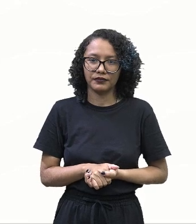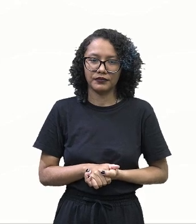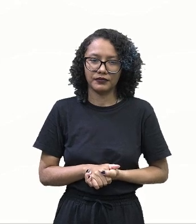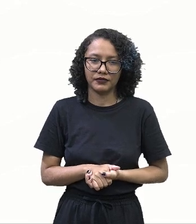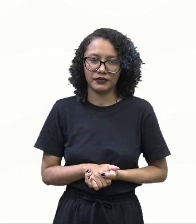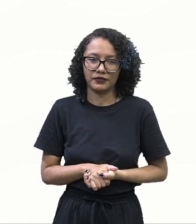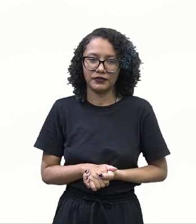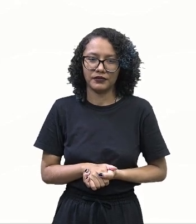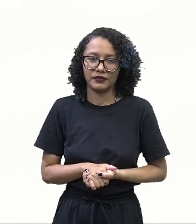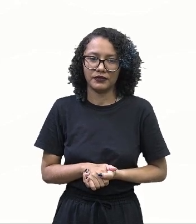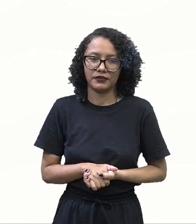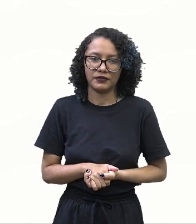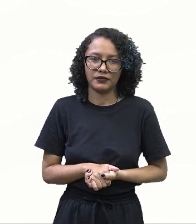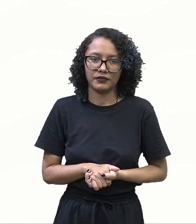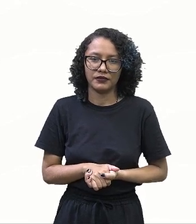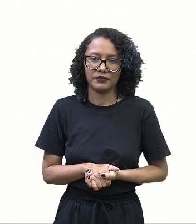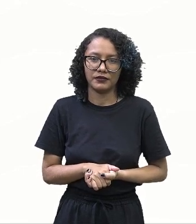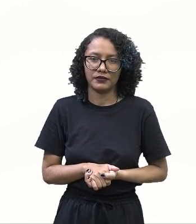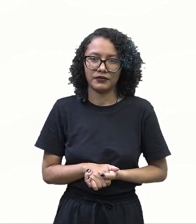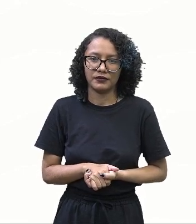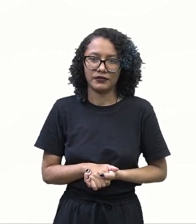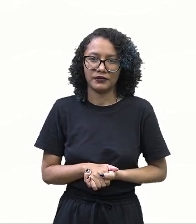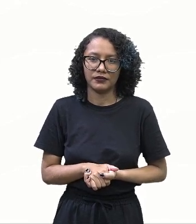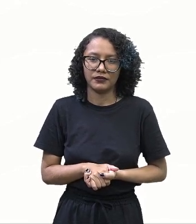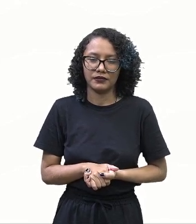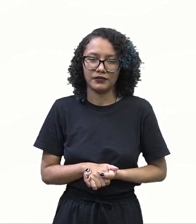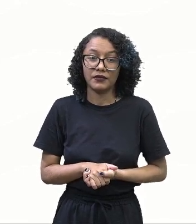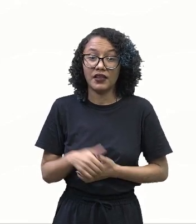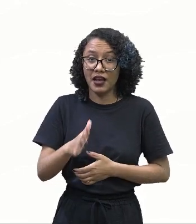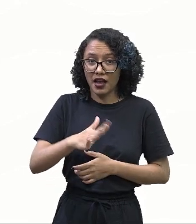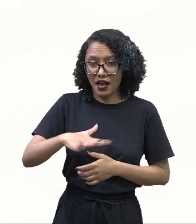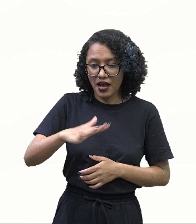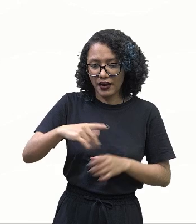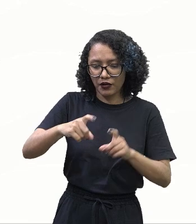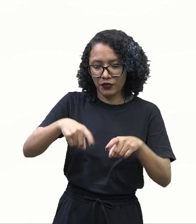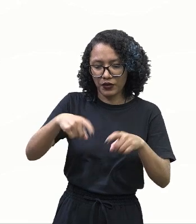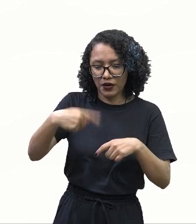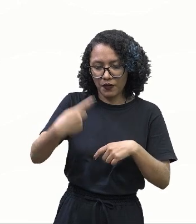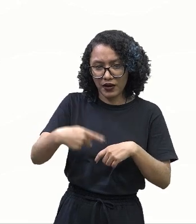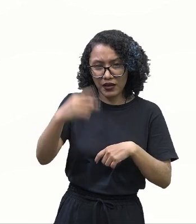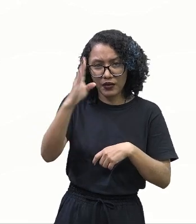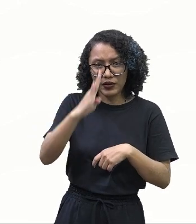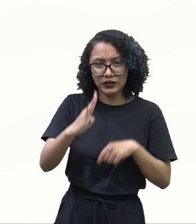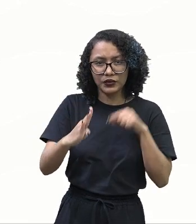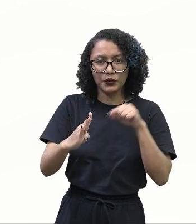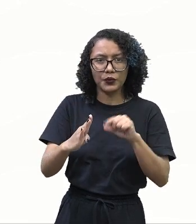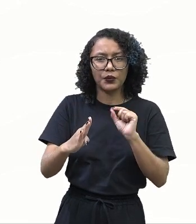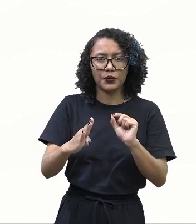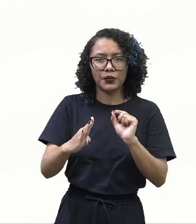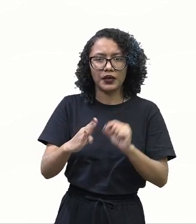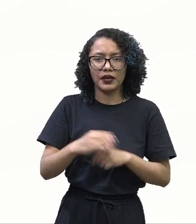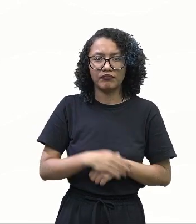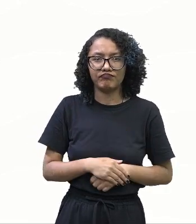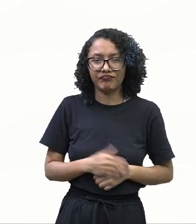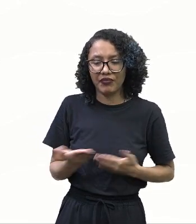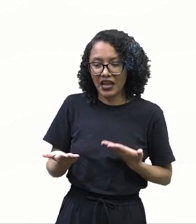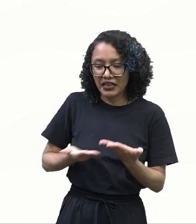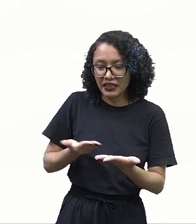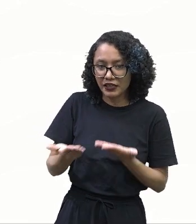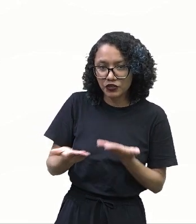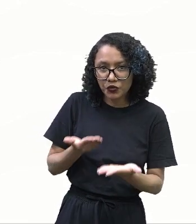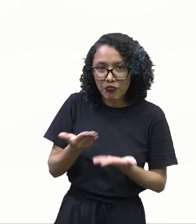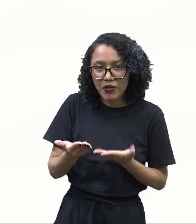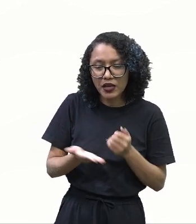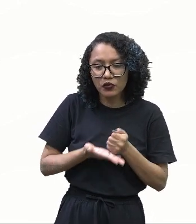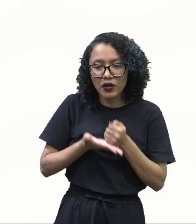acontece? A região do campo rural no Brasil, ela não recebia a devida atenção